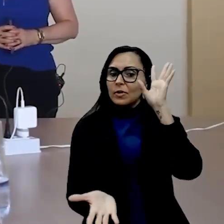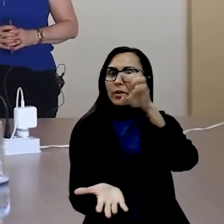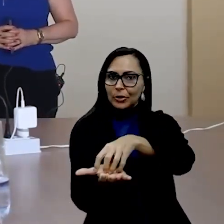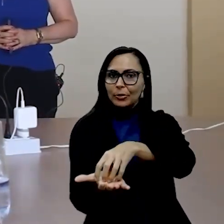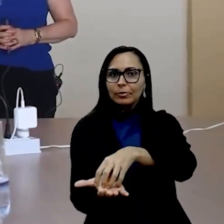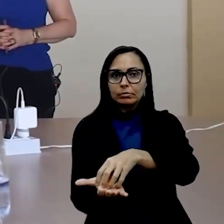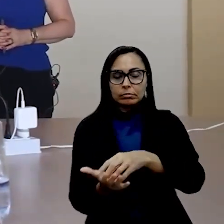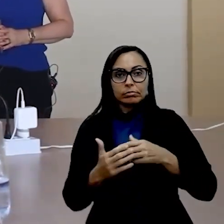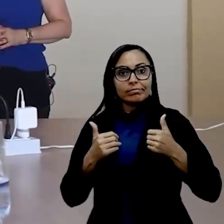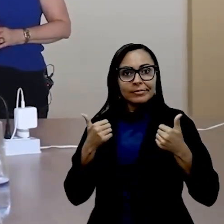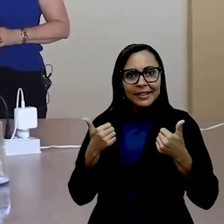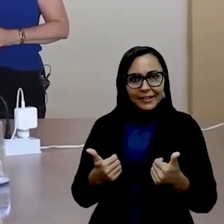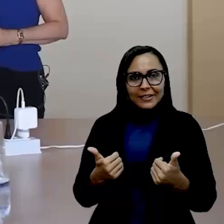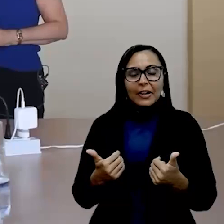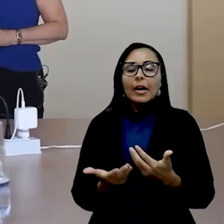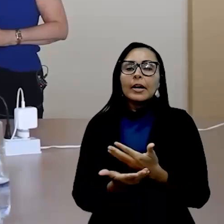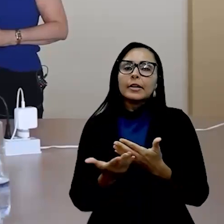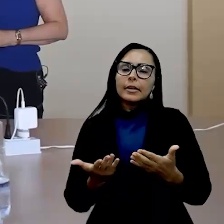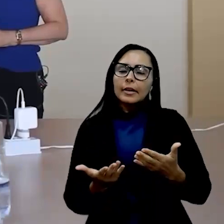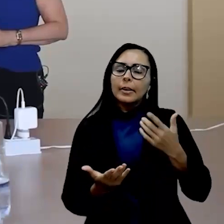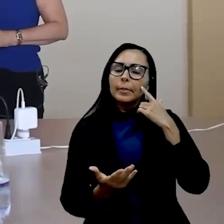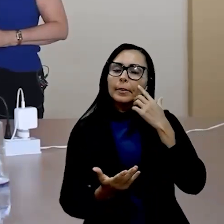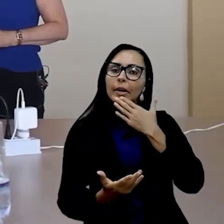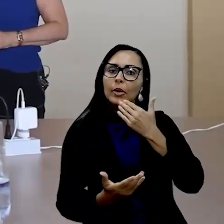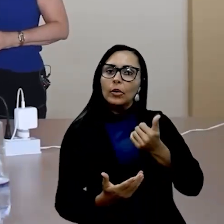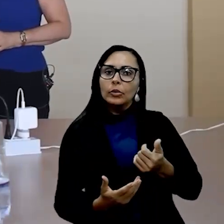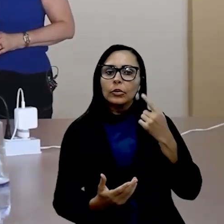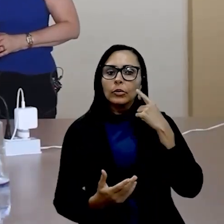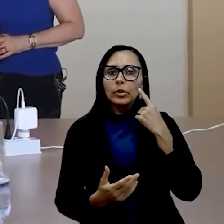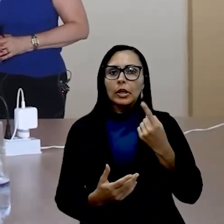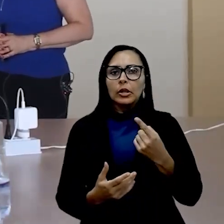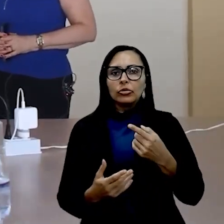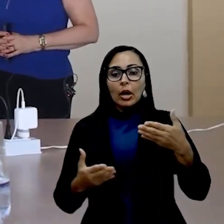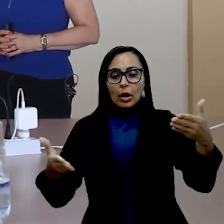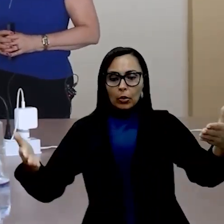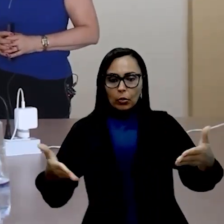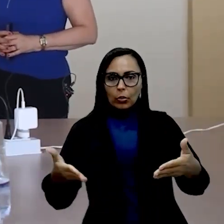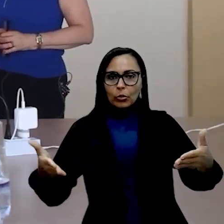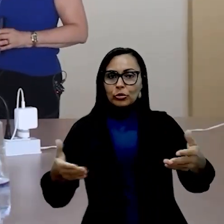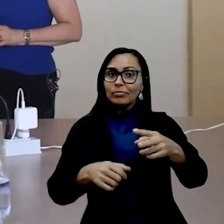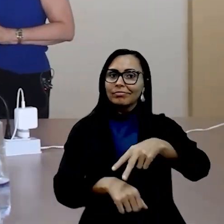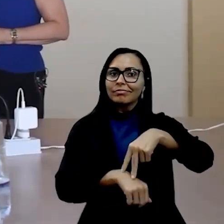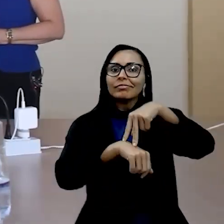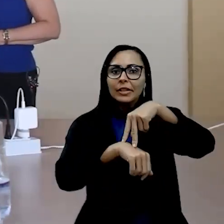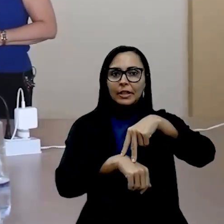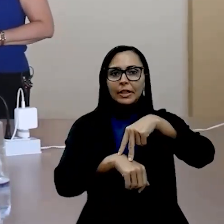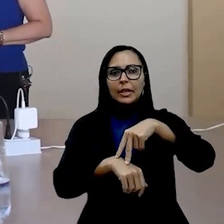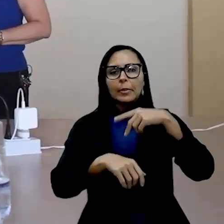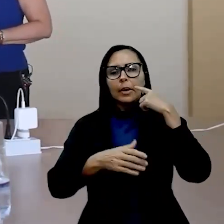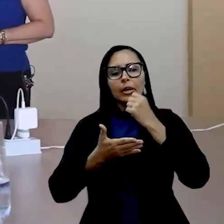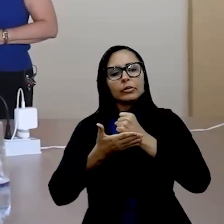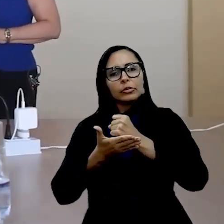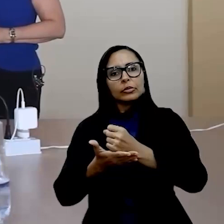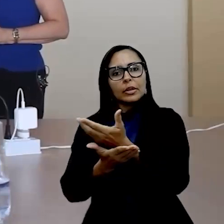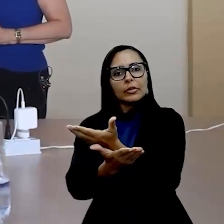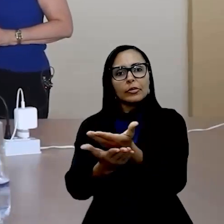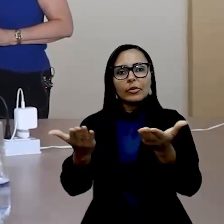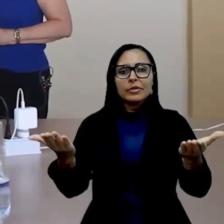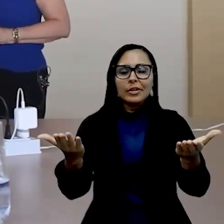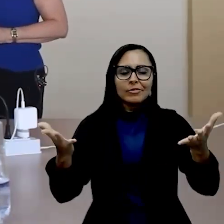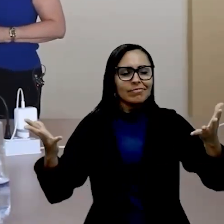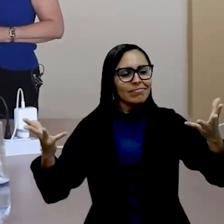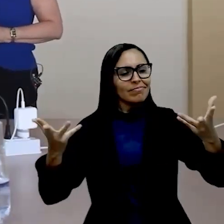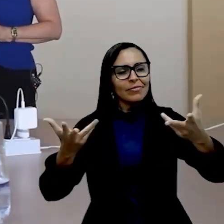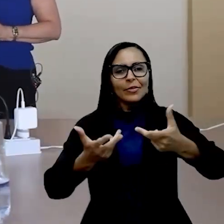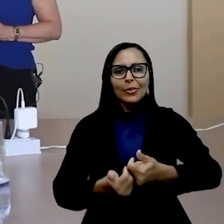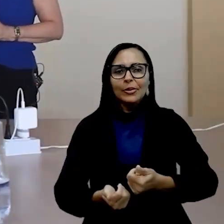tá certo? E nada melhor do que estar aqui hoje, né, para dar essa contribuição para todos nós,